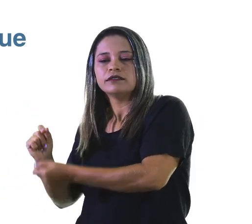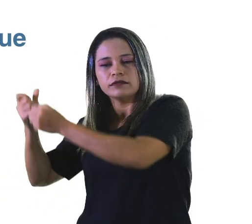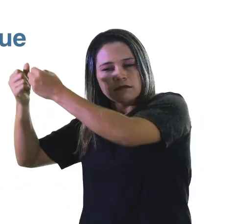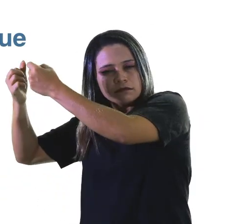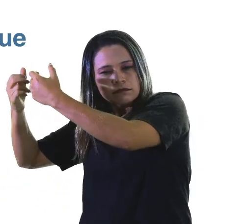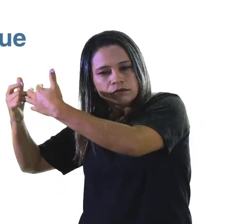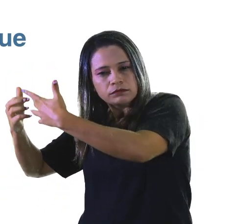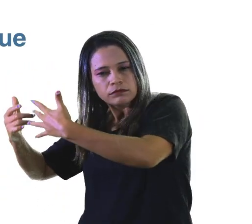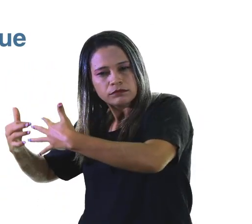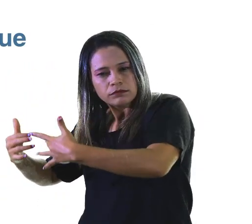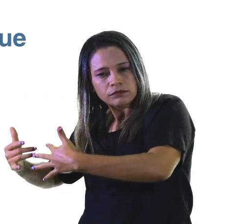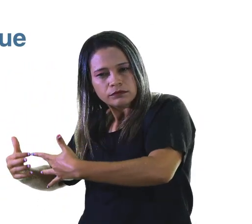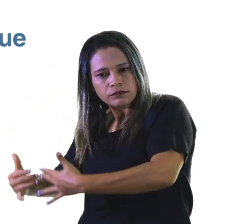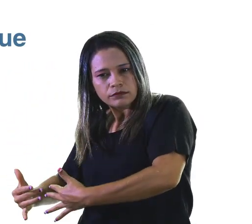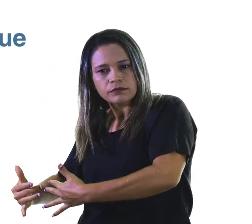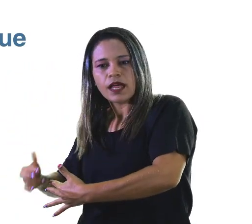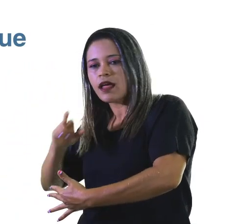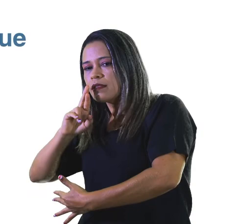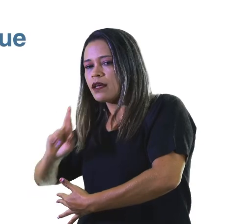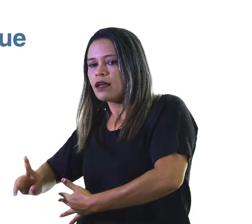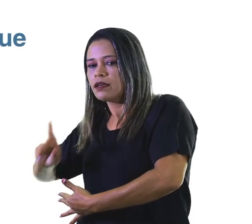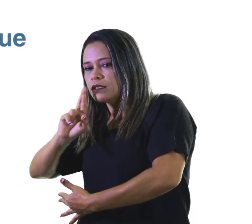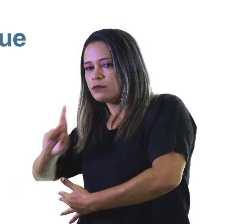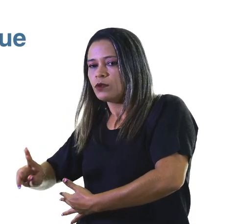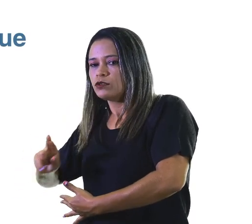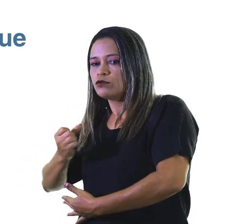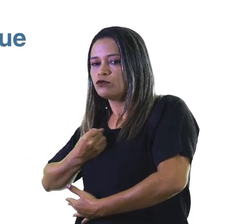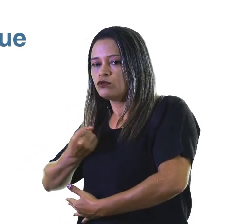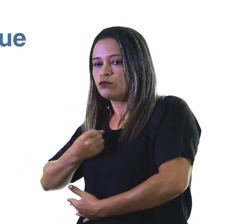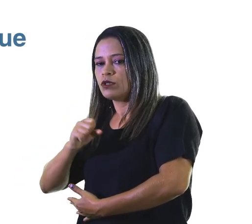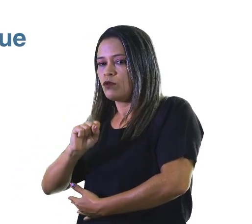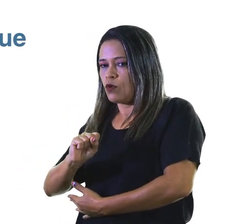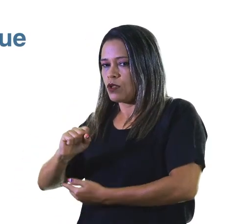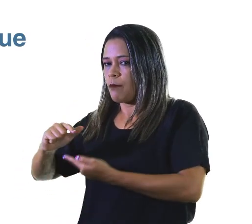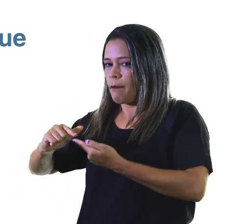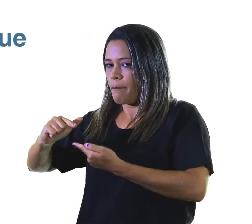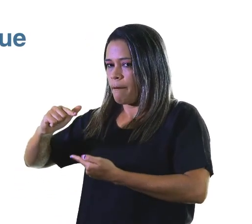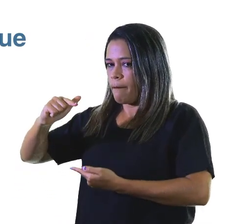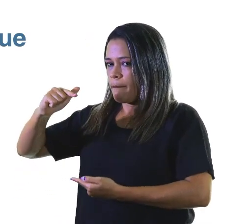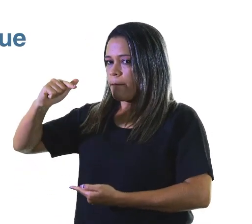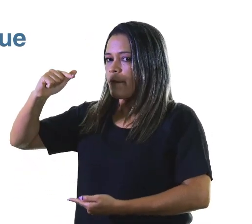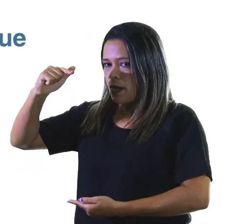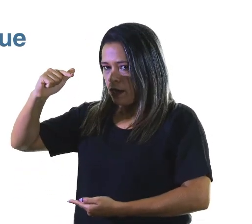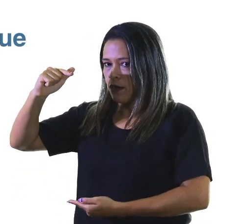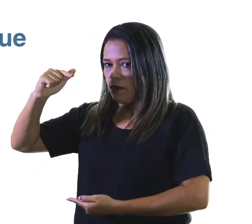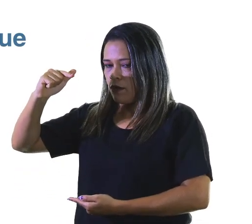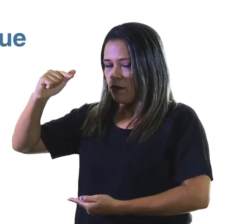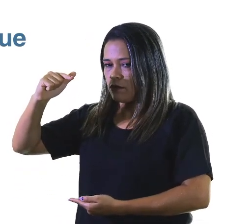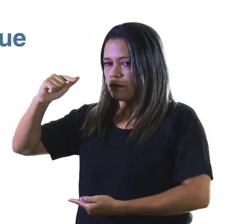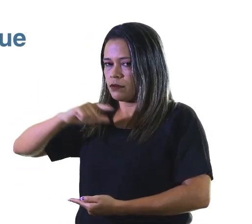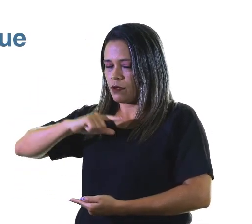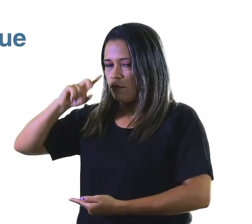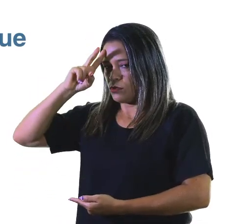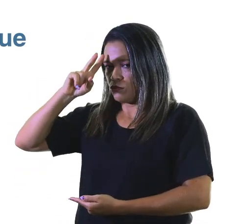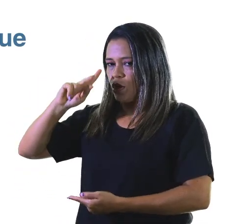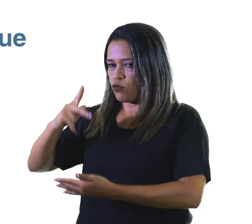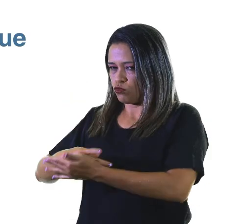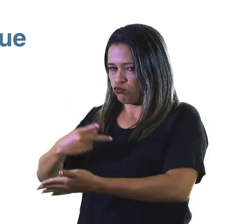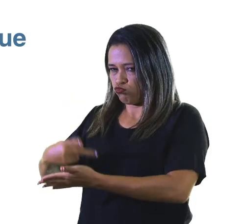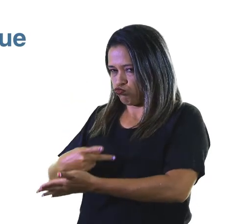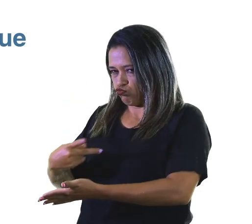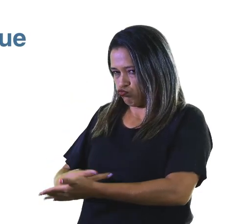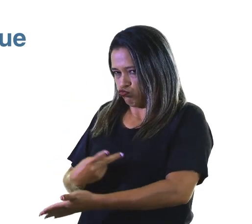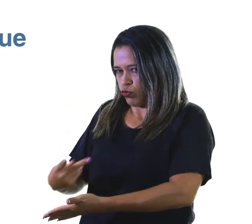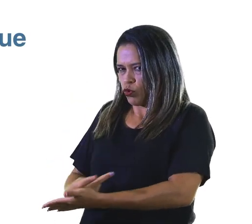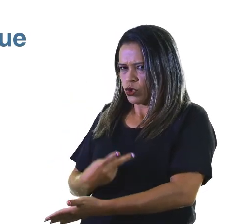vai escrever direitinho aí. A resposta da número 8 vai ser um pouquinho maior, tá? Porque teve toda uma série de acontecimentos. Esse